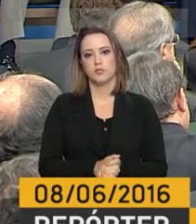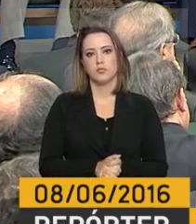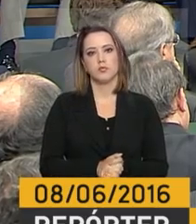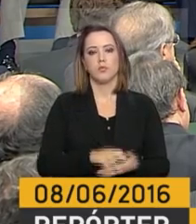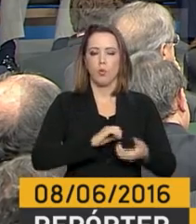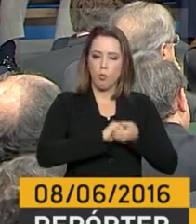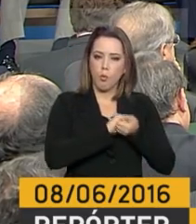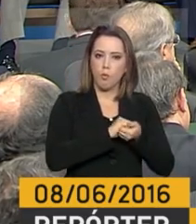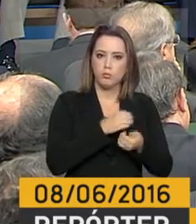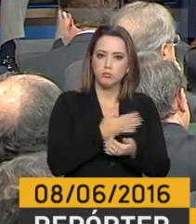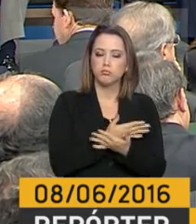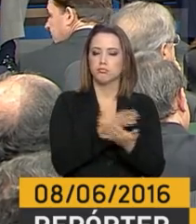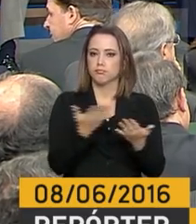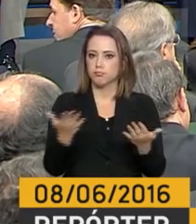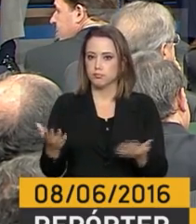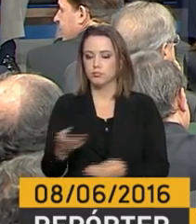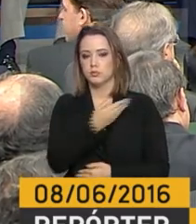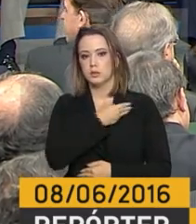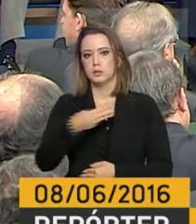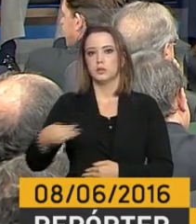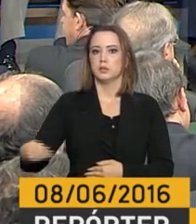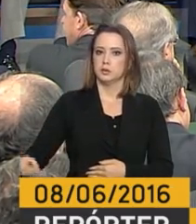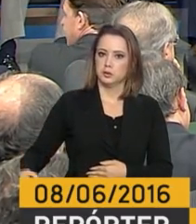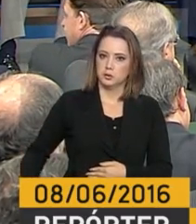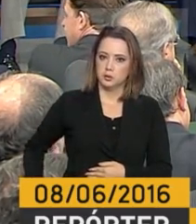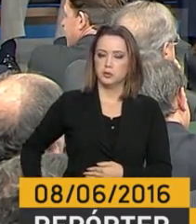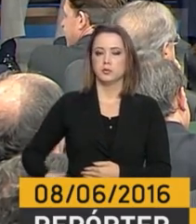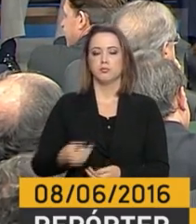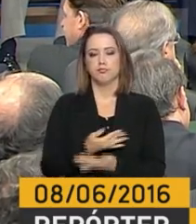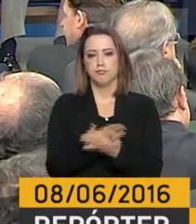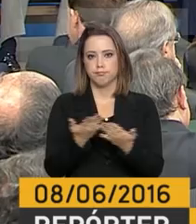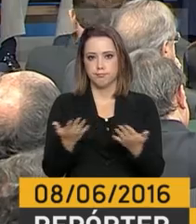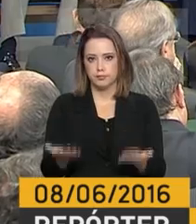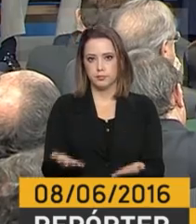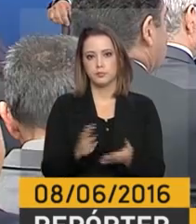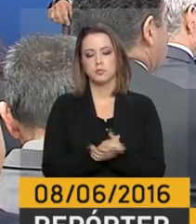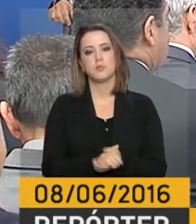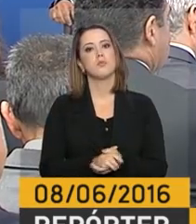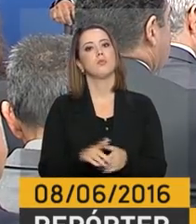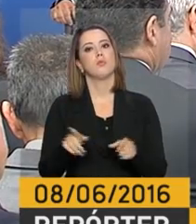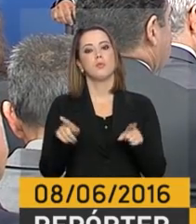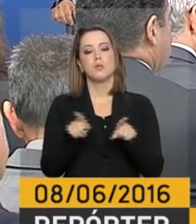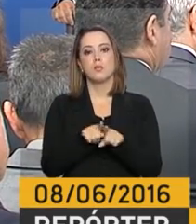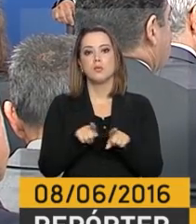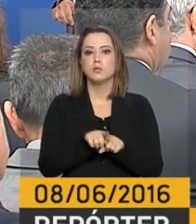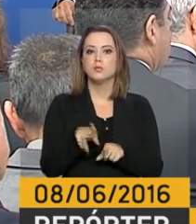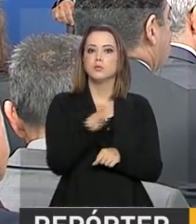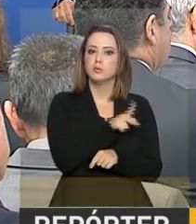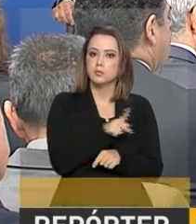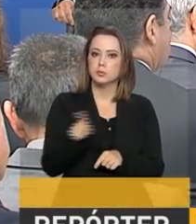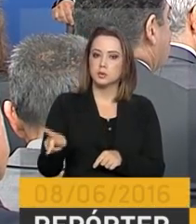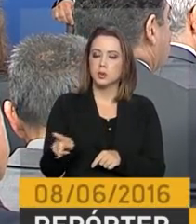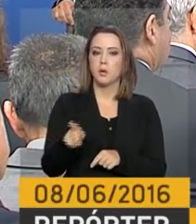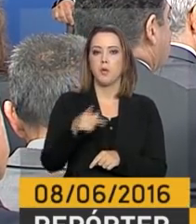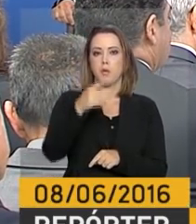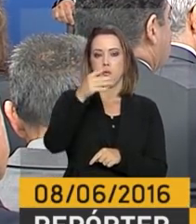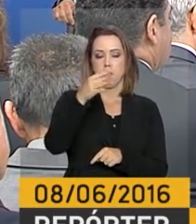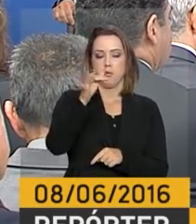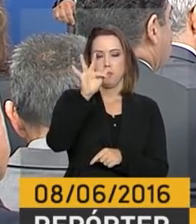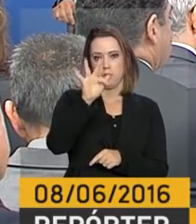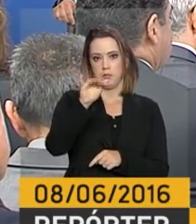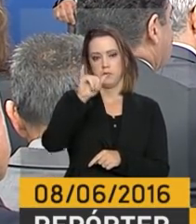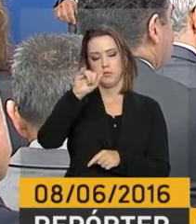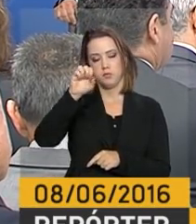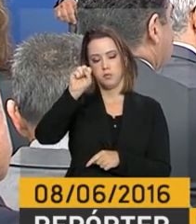cumprimentar os ministros Meireles Moreira Franco Eliseu Padilha e o presidente da Fiesp amigo já